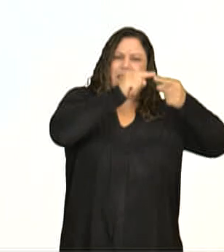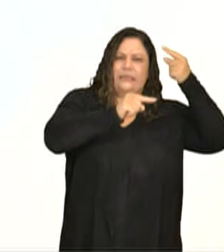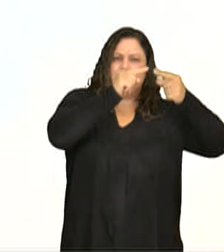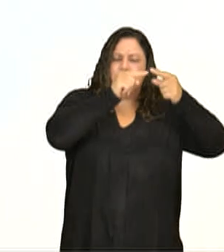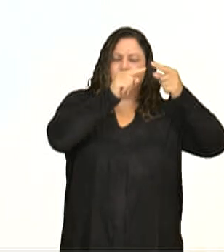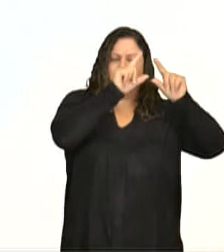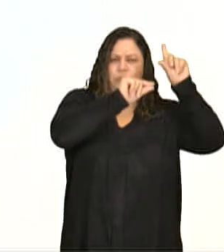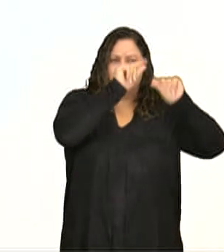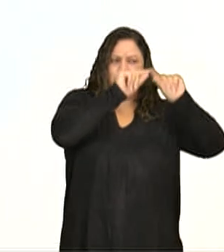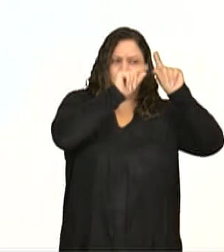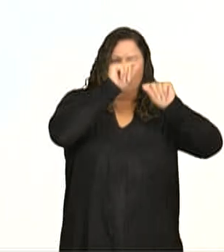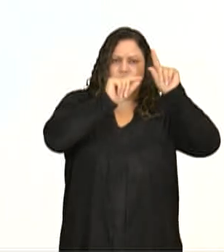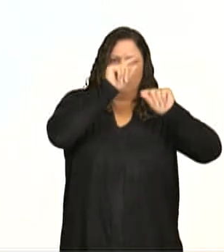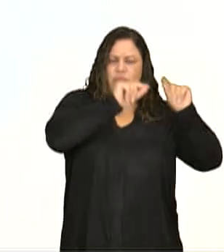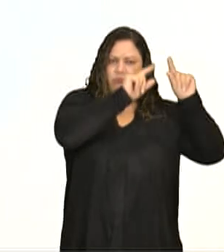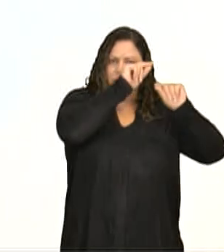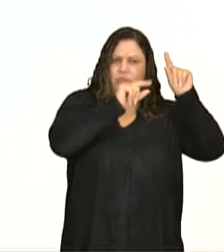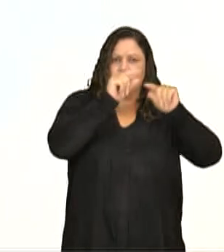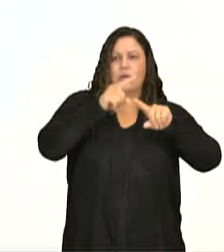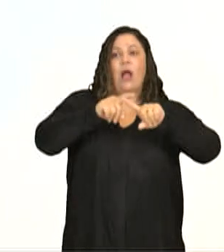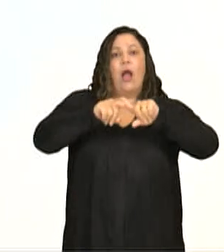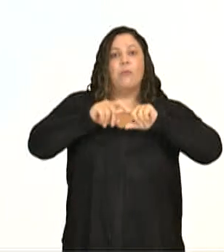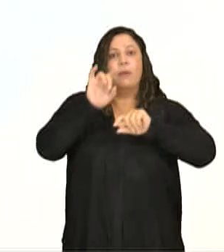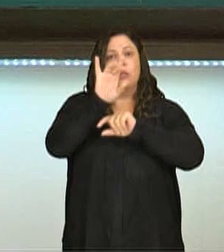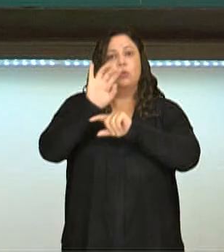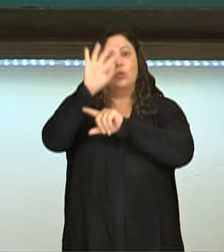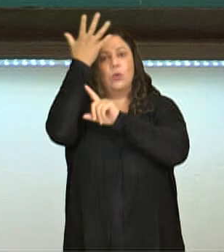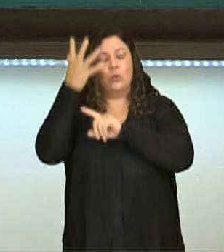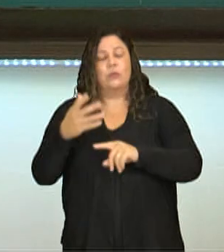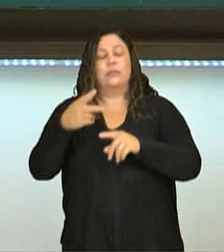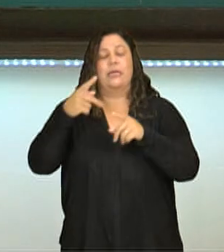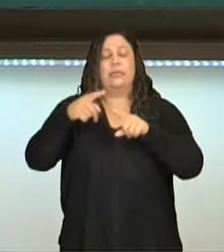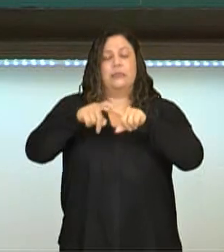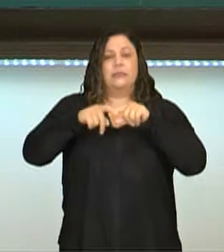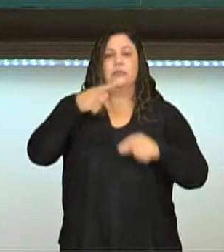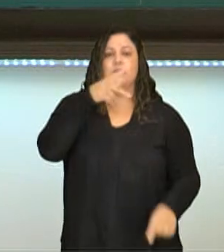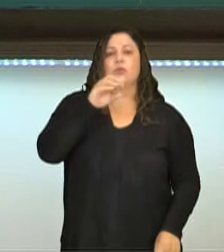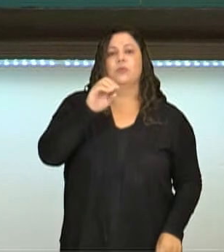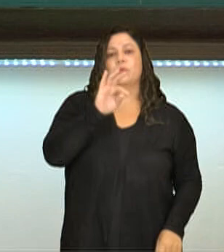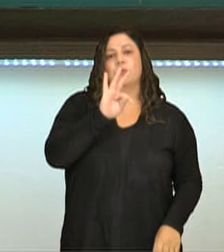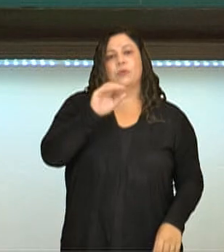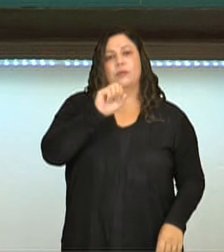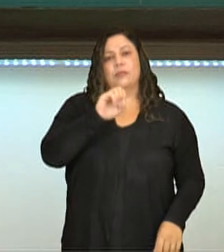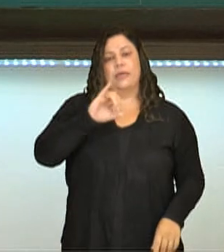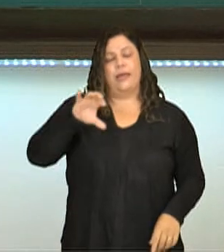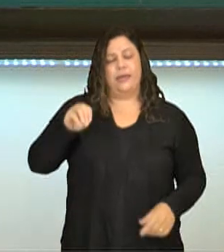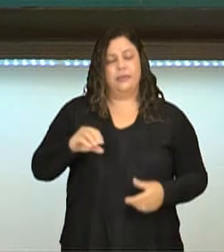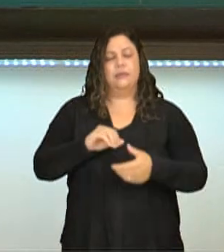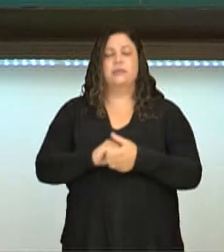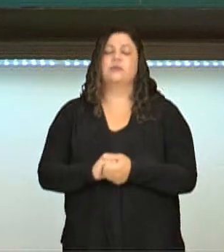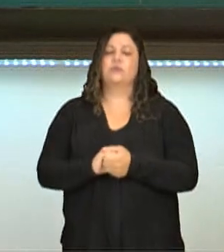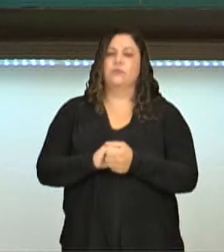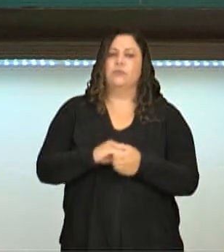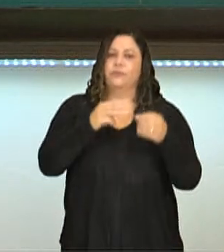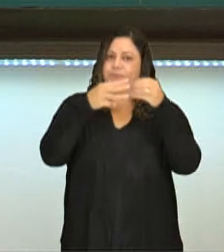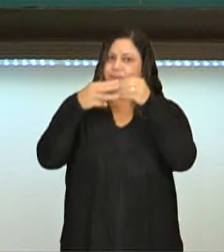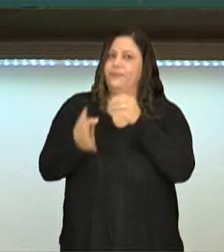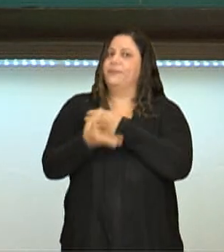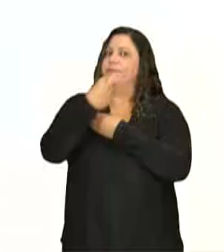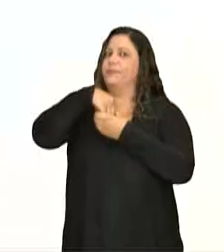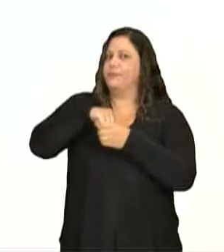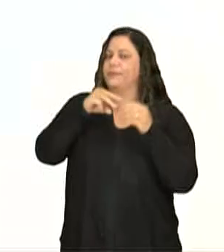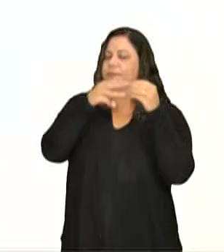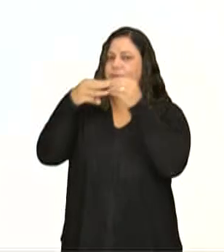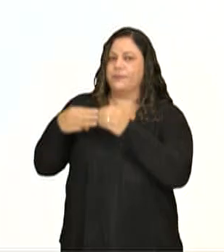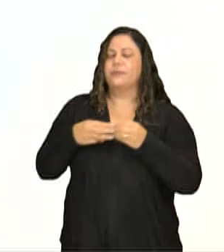e potássio. Veja a importância daquele pequena estruturinha que tem várias em cada membrana plasmática da célula.